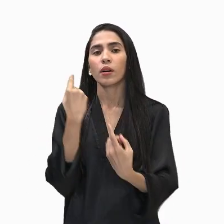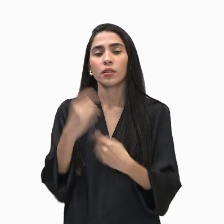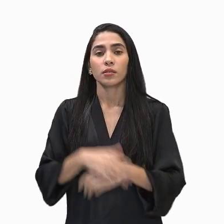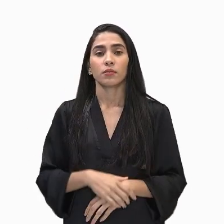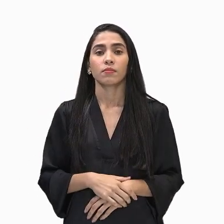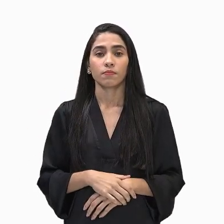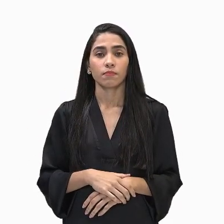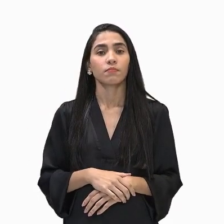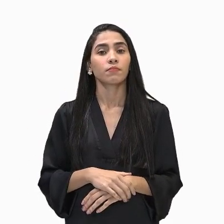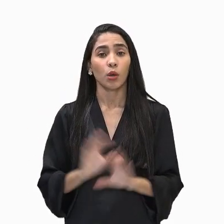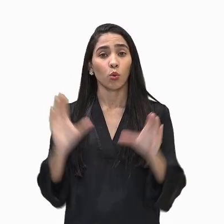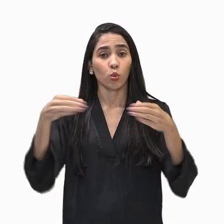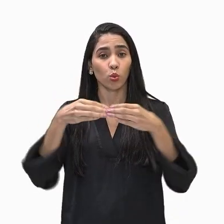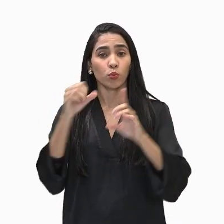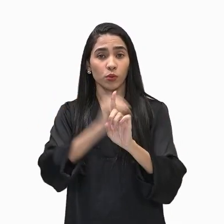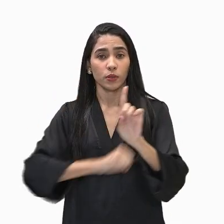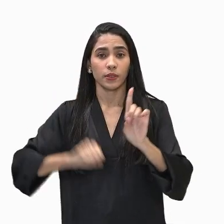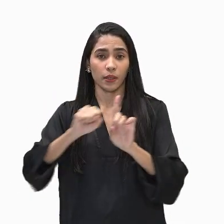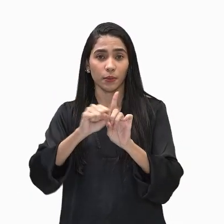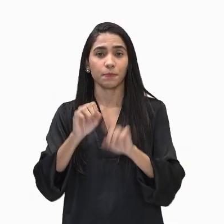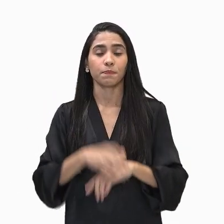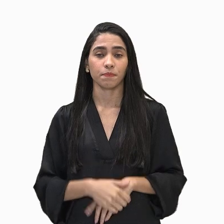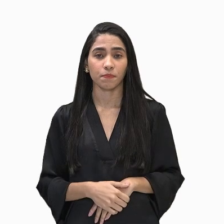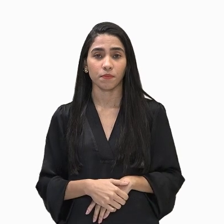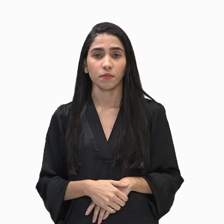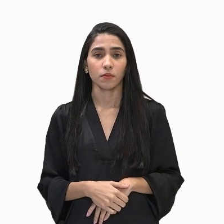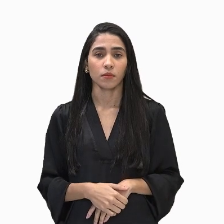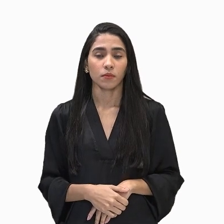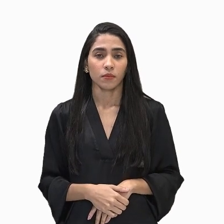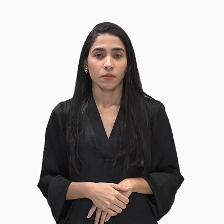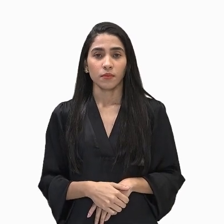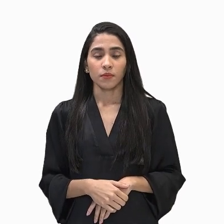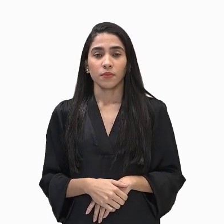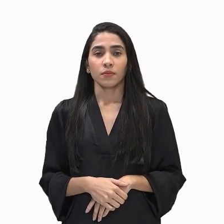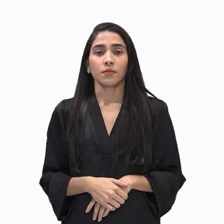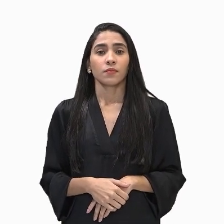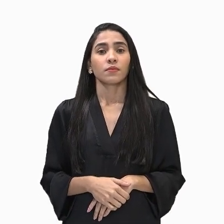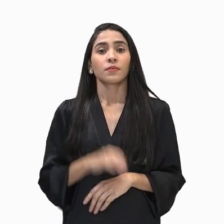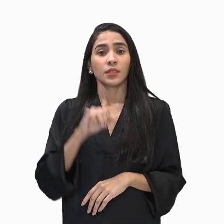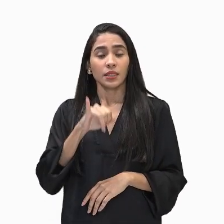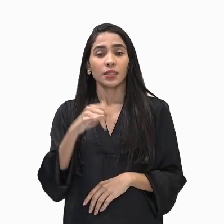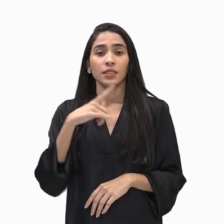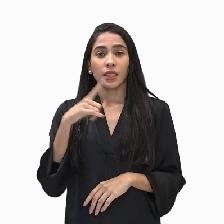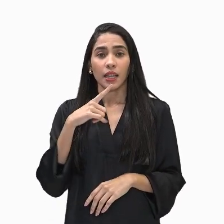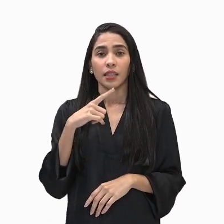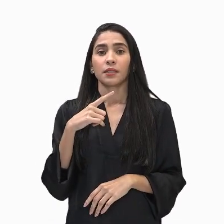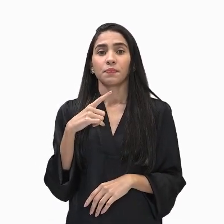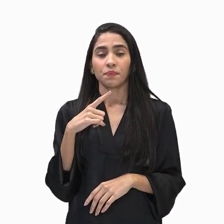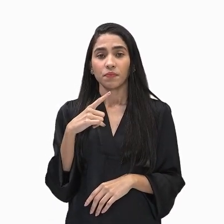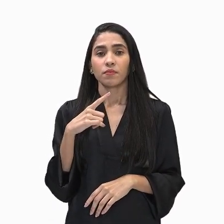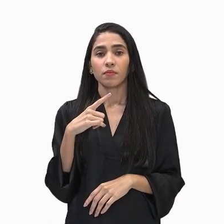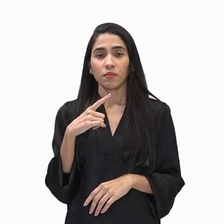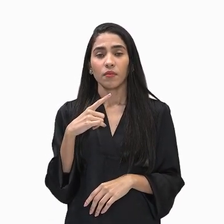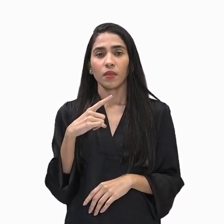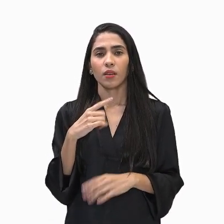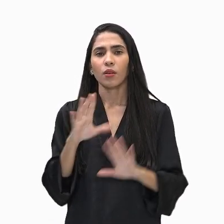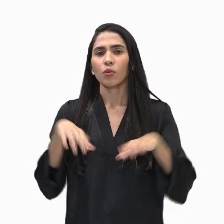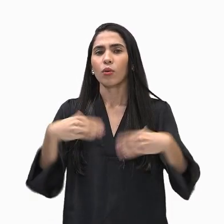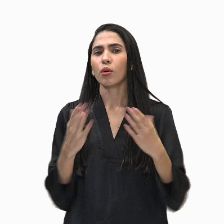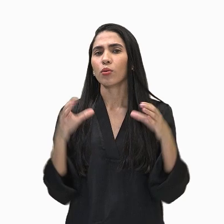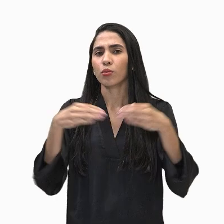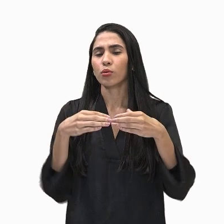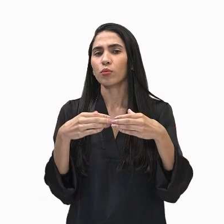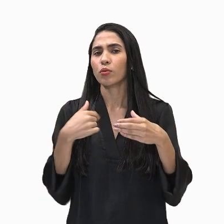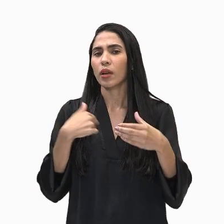própria classe social, né? Hoje nós, por mais que existam, a gente diz, de qual classe realmente